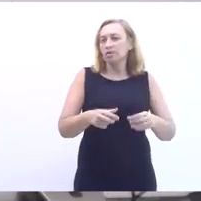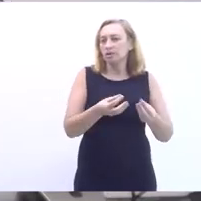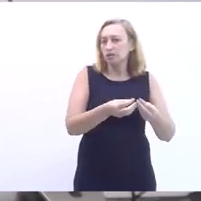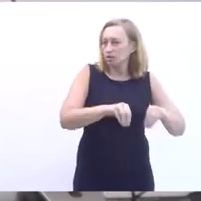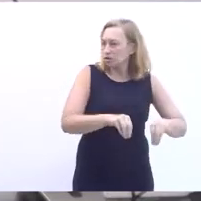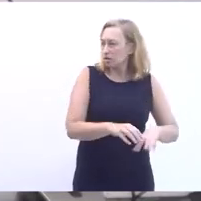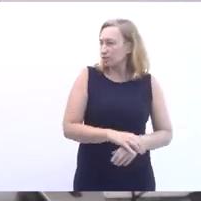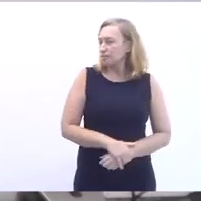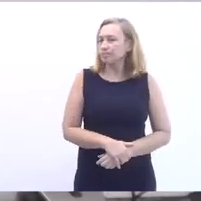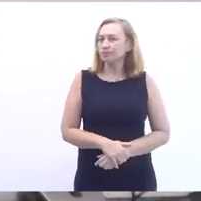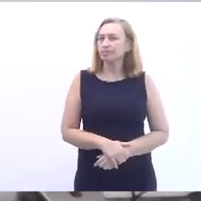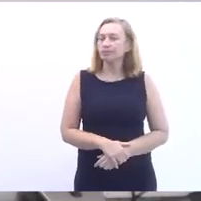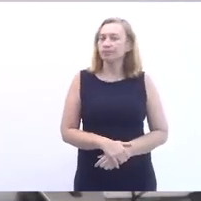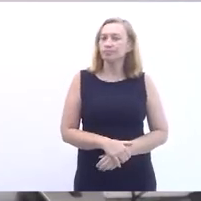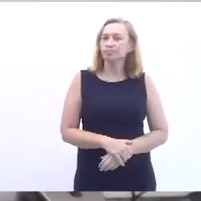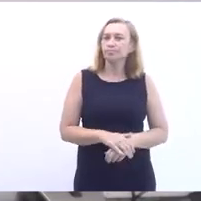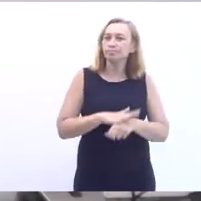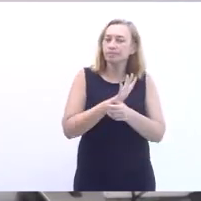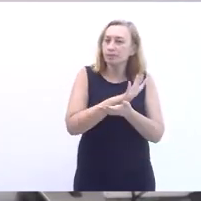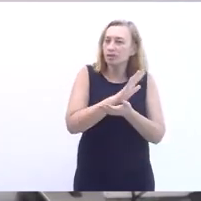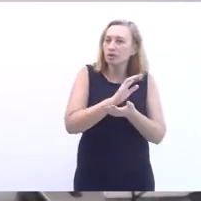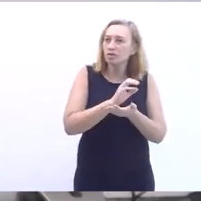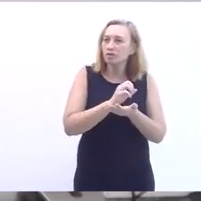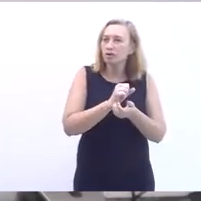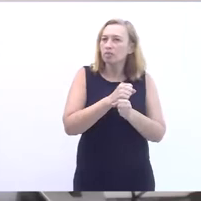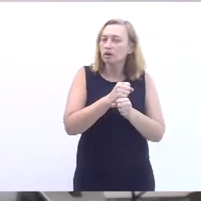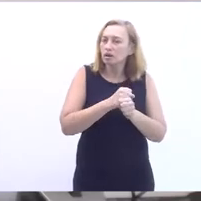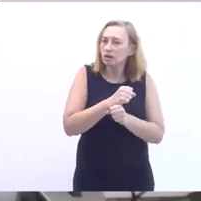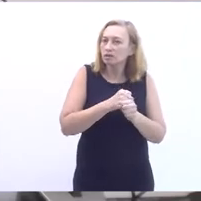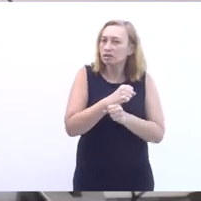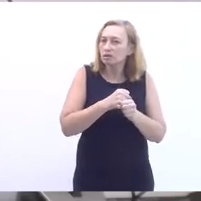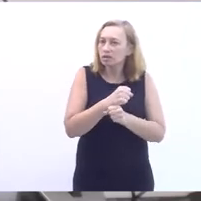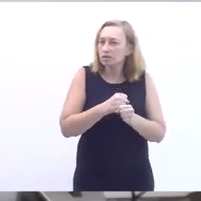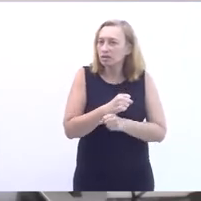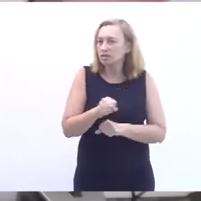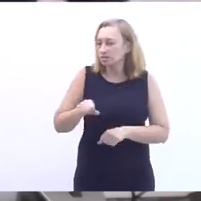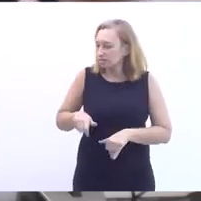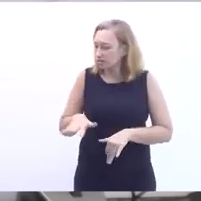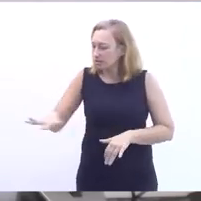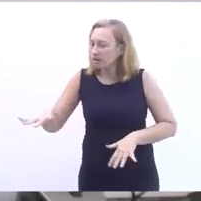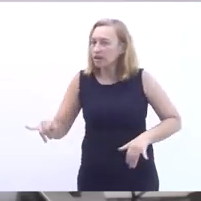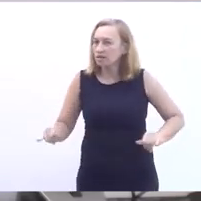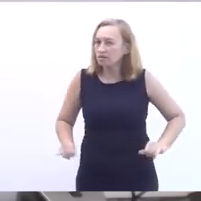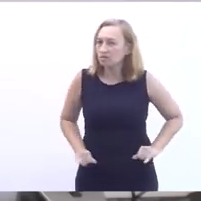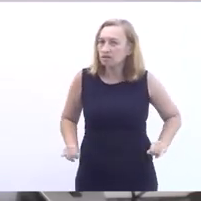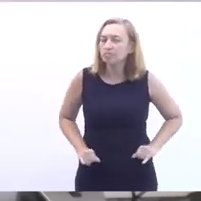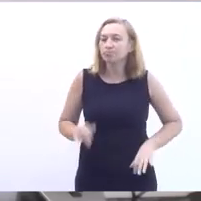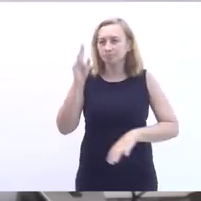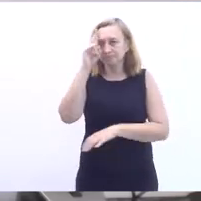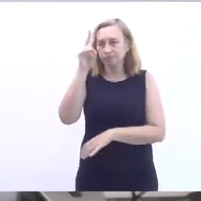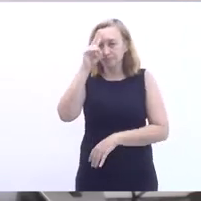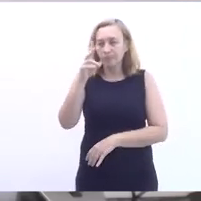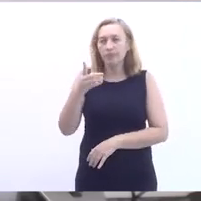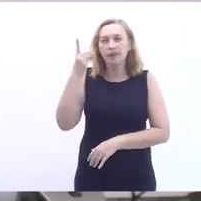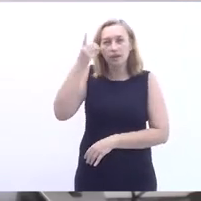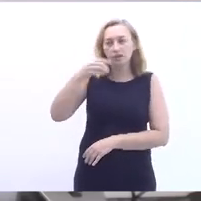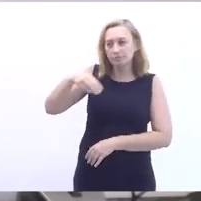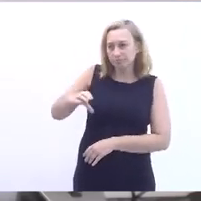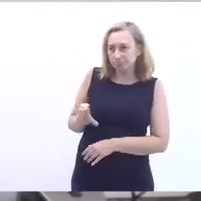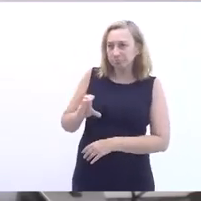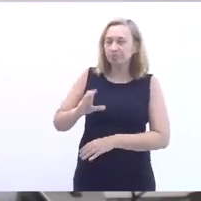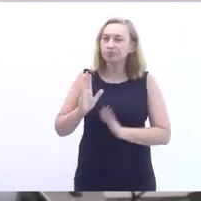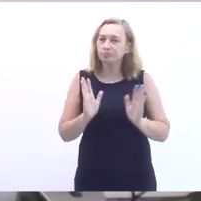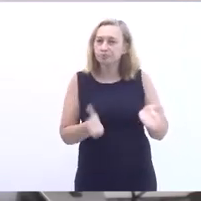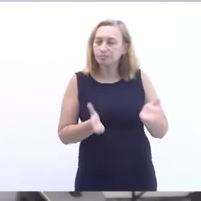de danos né são década o que comunidade vem sofrendo e como muito bem lembrado aqui pelo deputado Carlos minutos